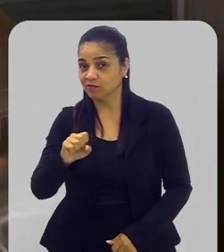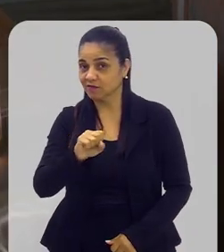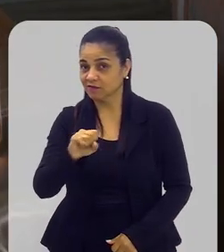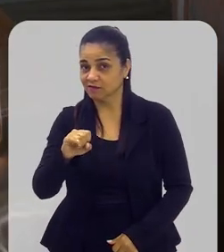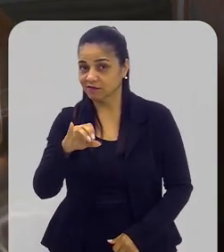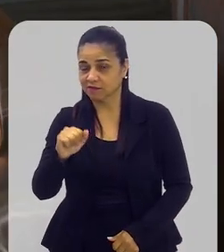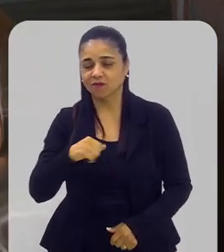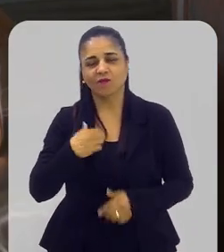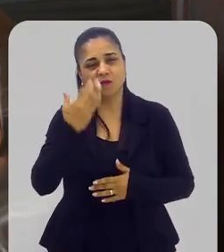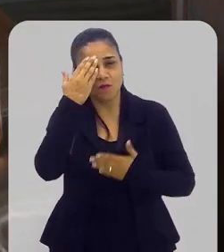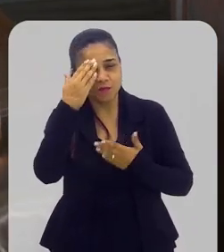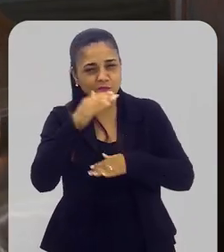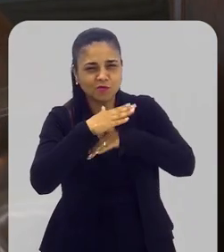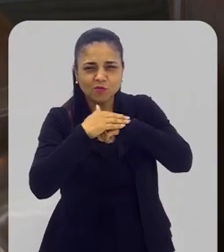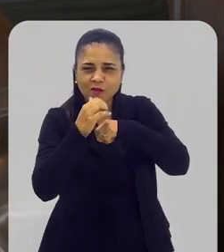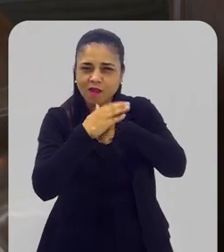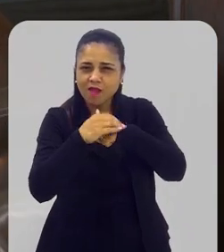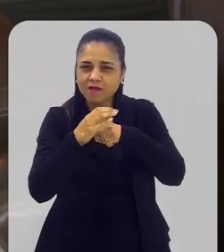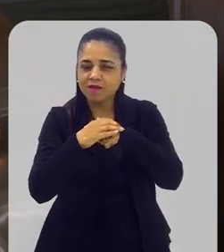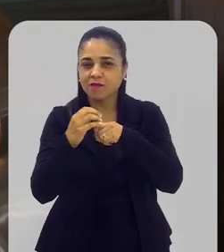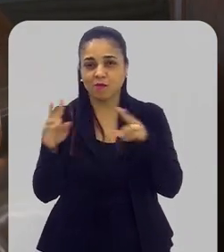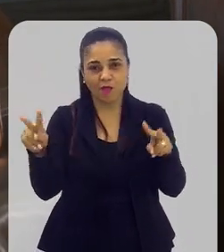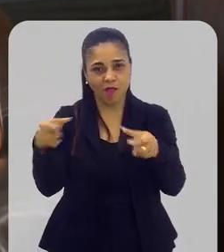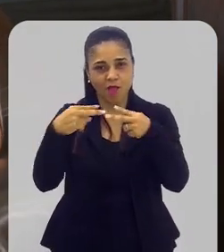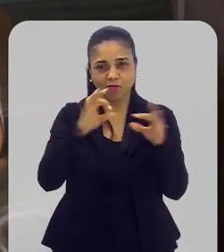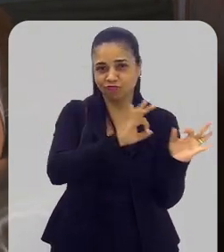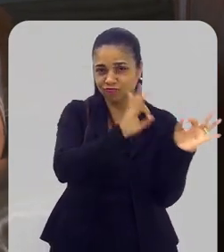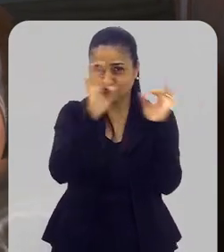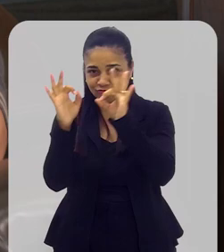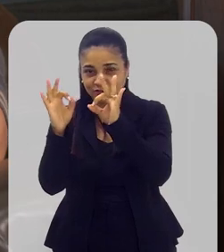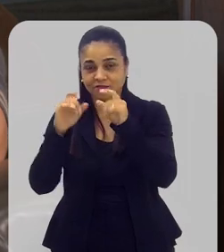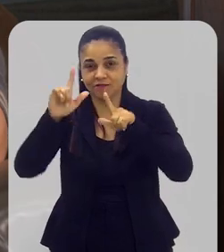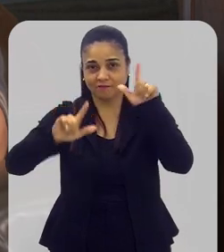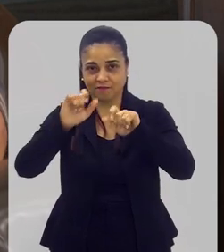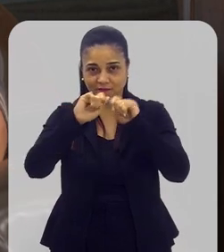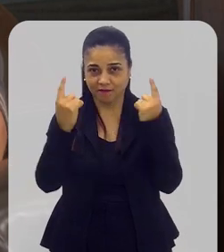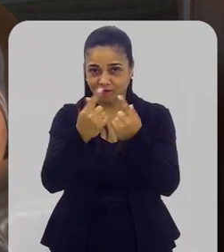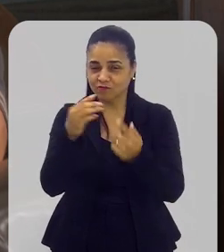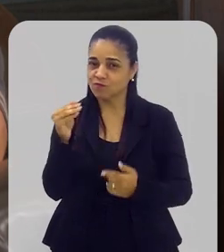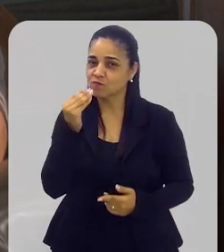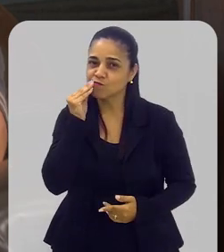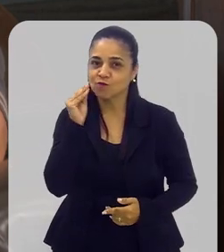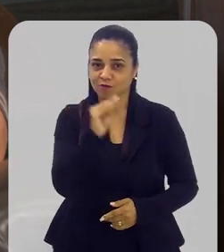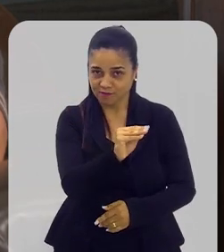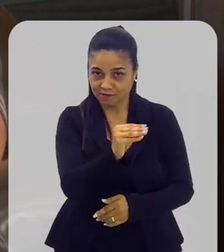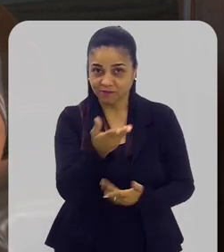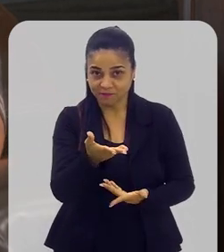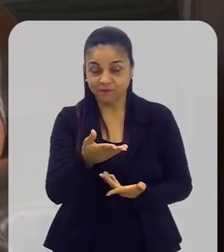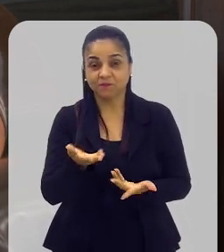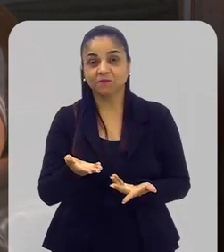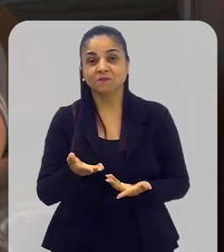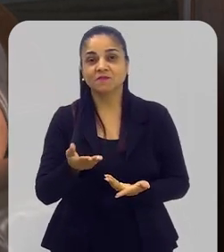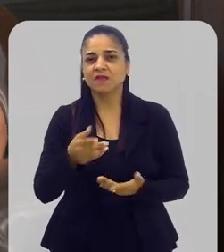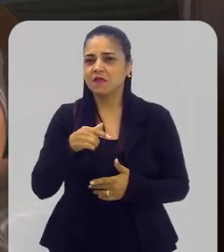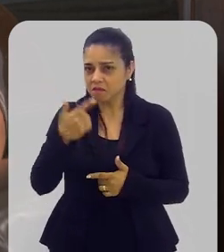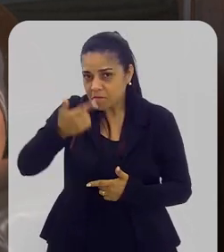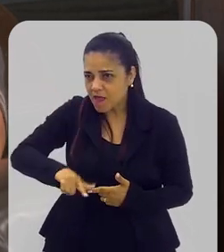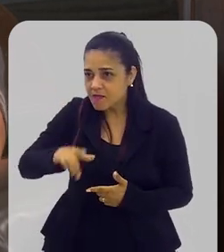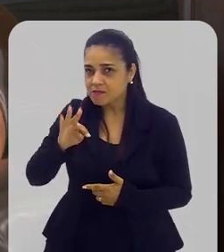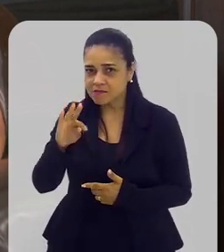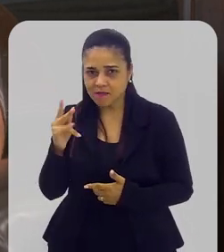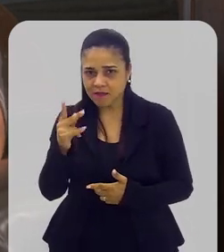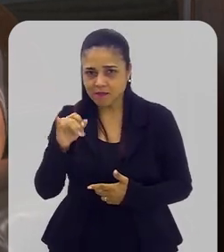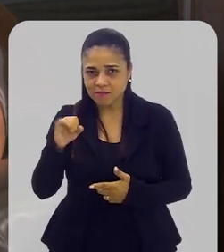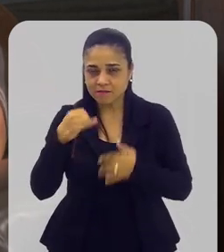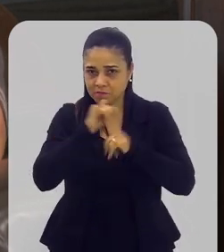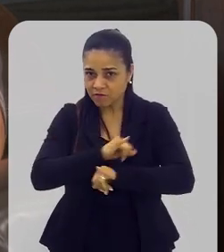demais pelo seu carinho. Obrigado pela sua audiência do Louvor Som aqui na TV da Lerge. Um beijo dentro do seu coração. Tem mais alguma coisa para falar,